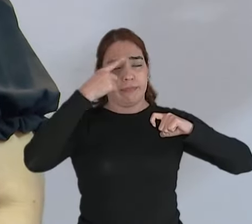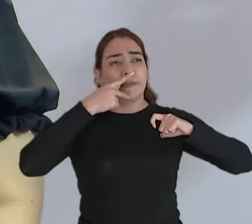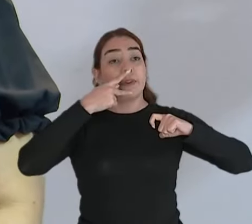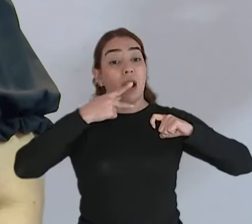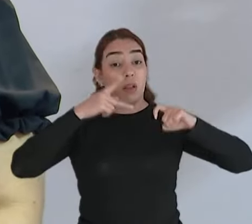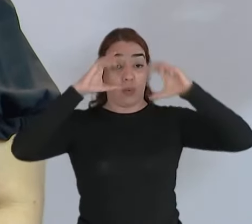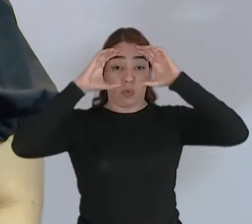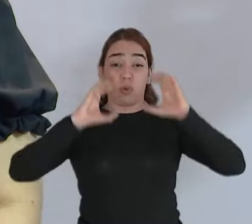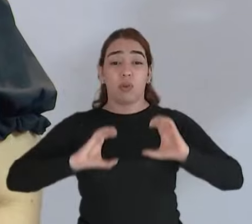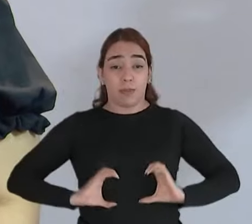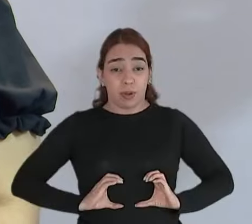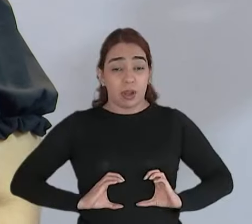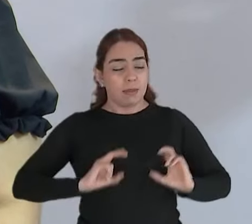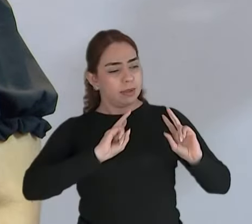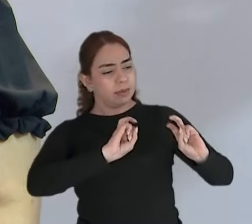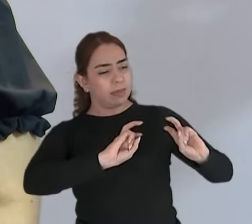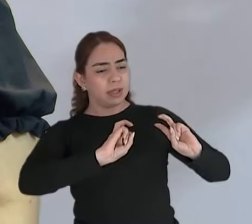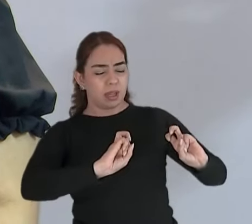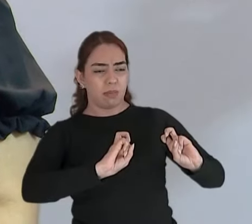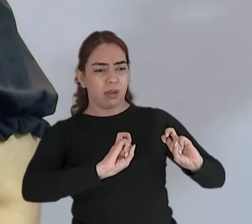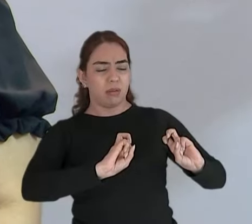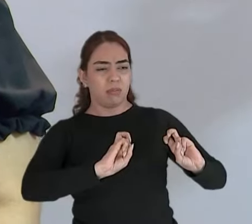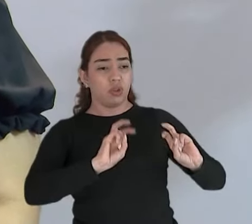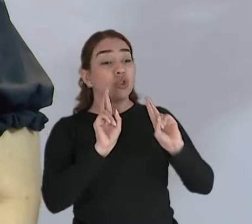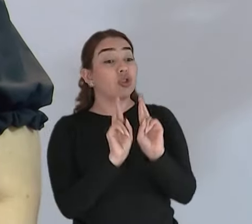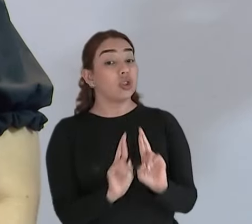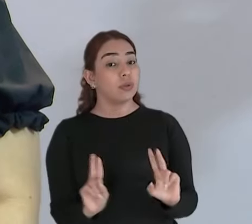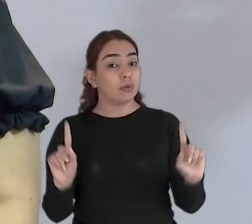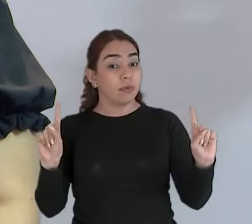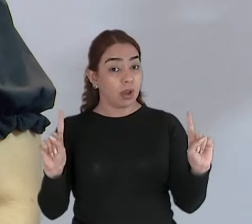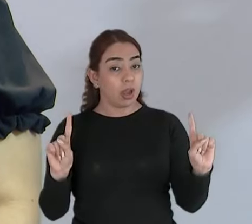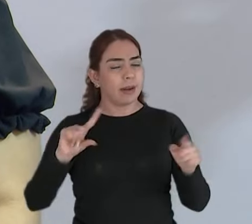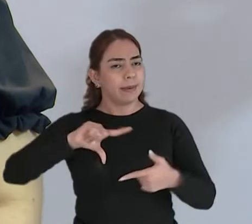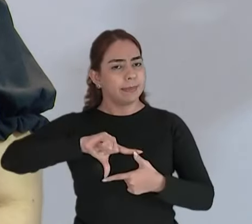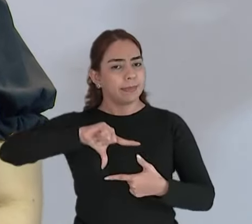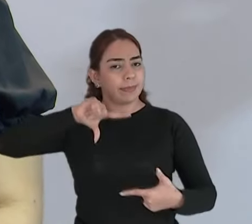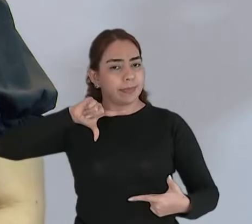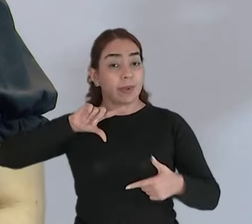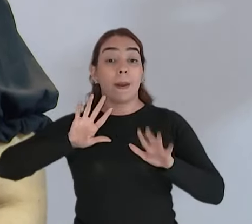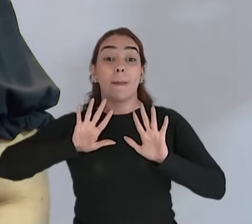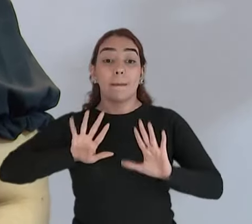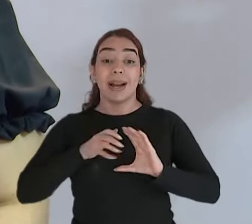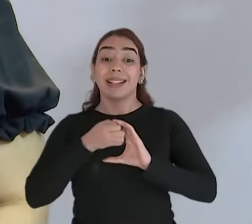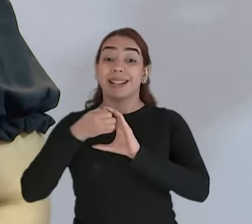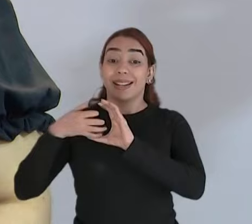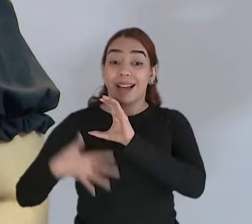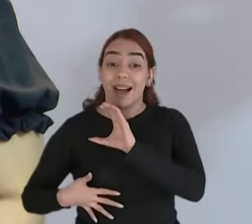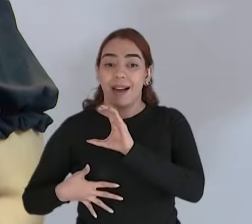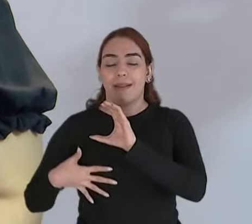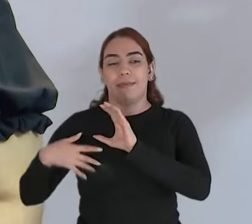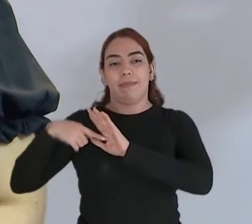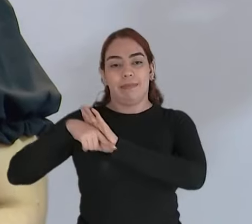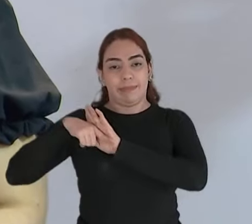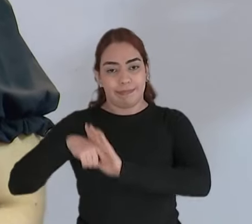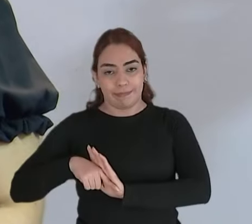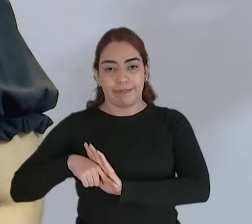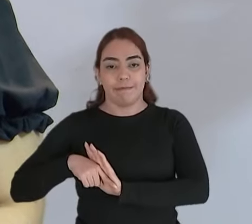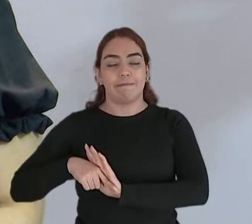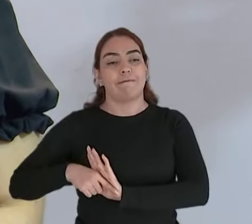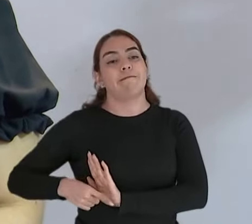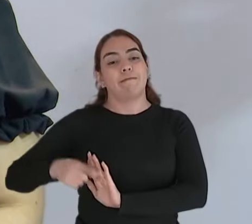ele percebia algo fora do padrão. Mas como os critérios diagnósticos naquela época não são da